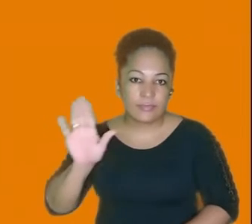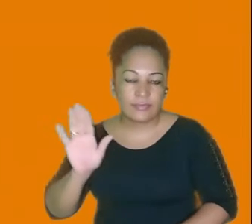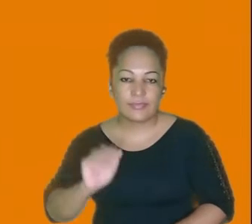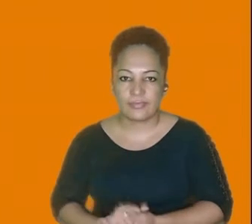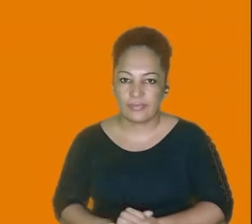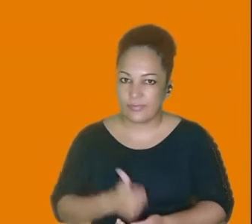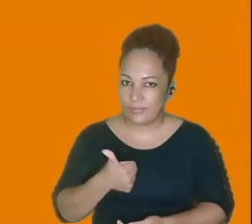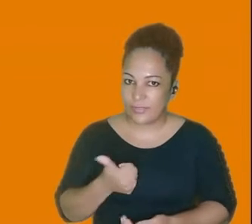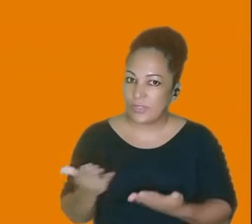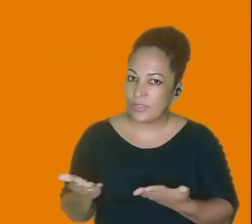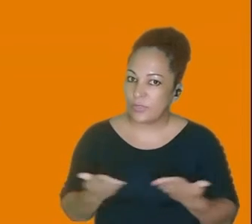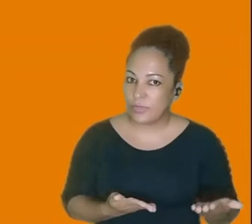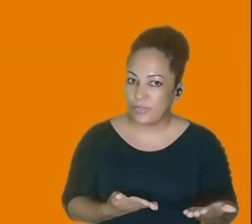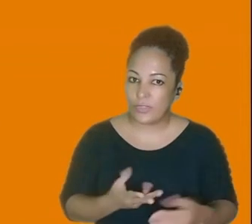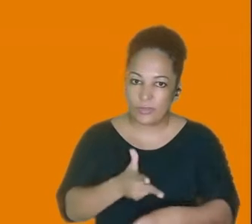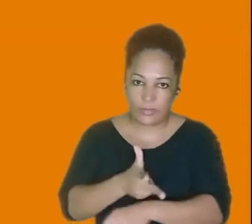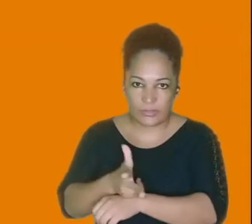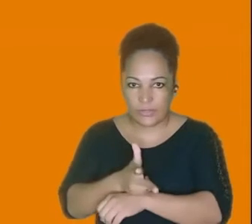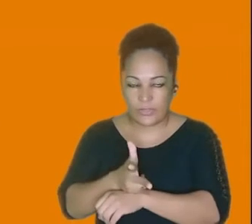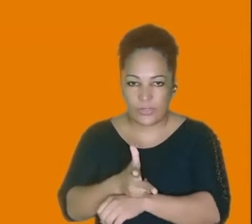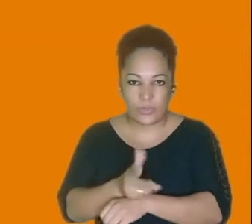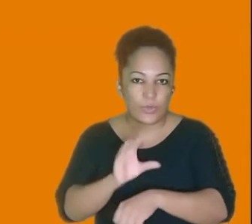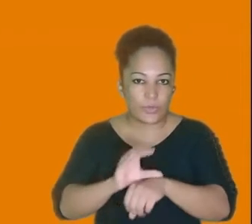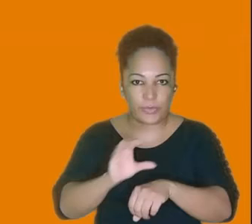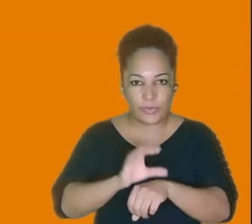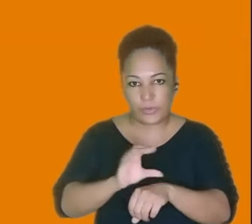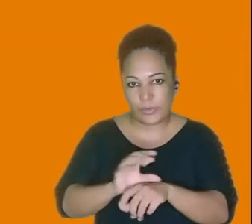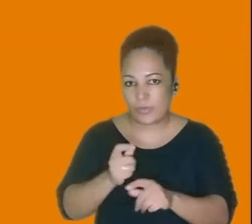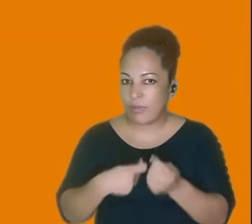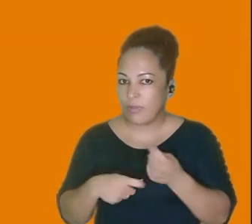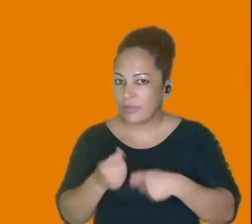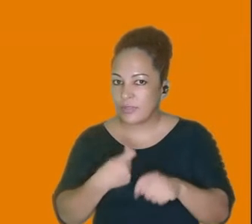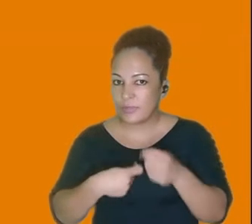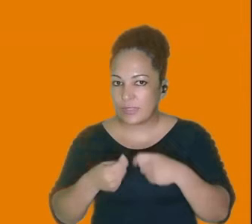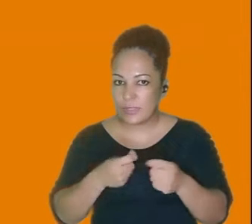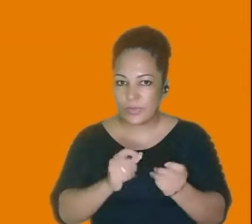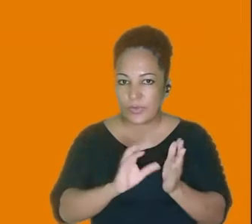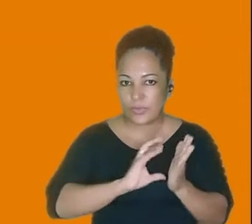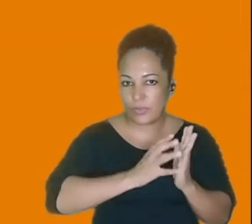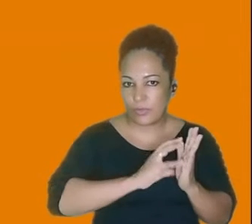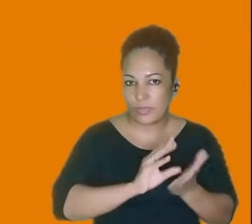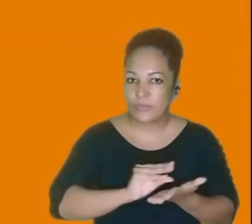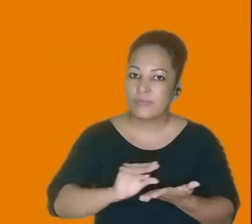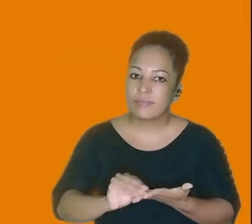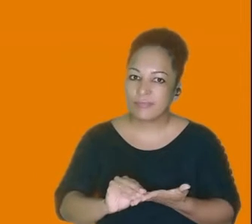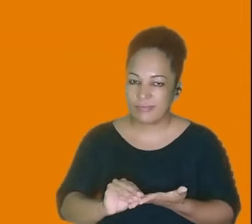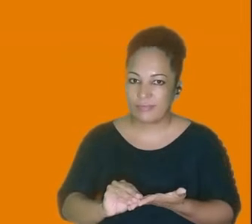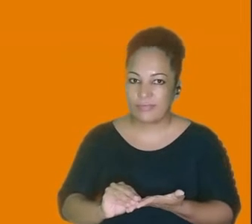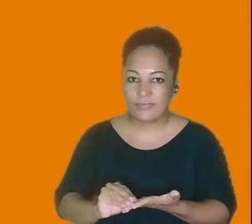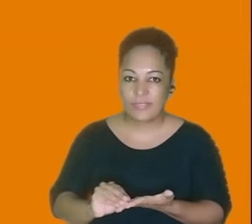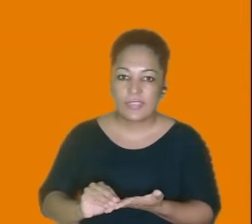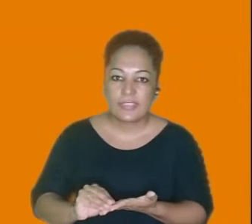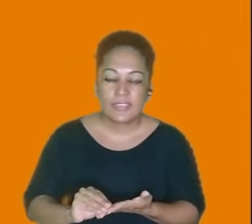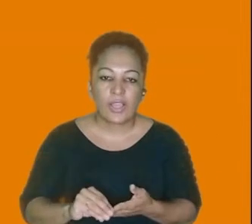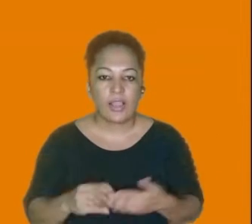Fala, galera! Sejam bem-vindos a mais uma videoaula do nosso curso de Administrador de Banco de